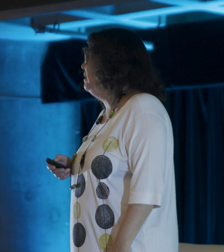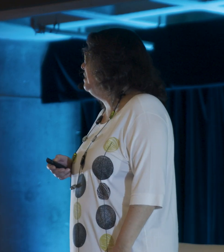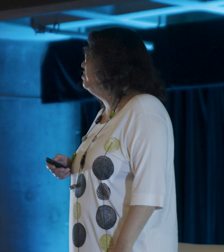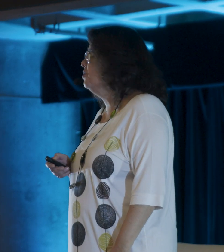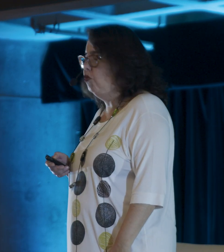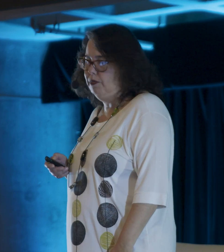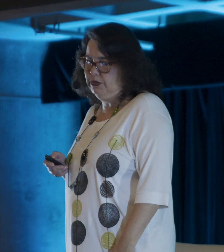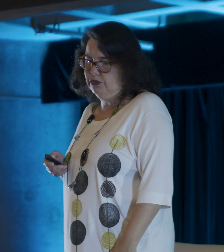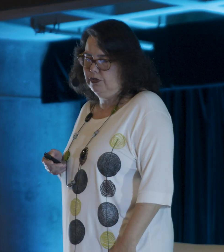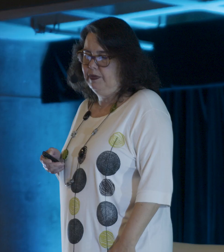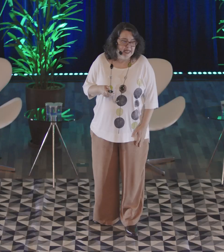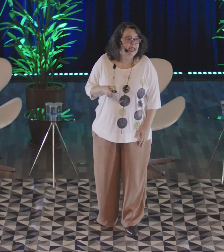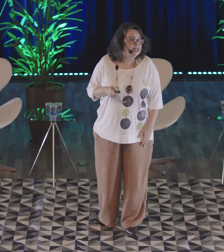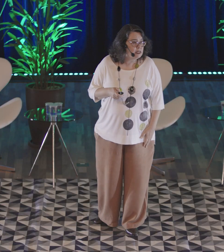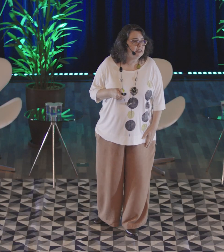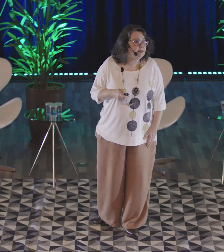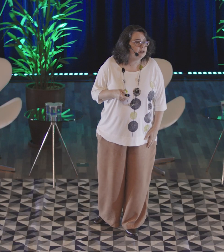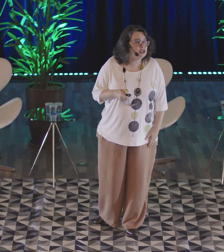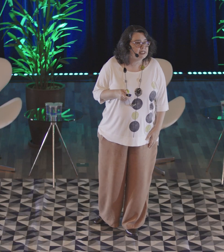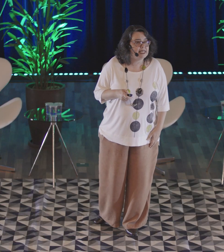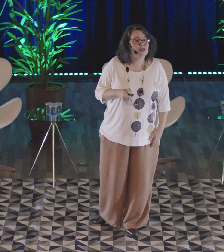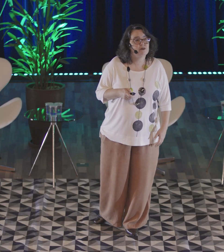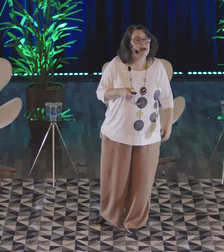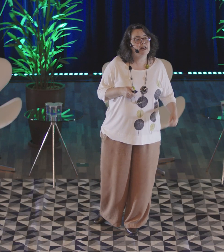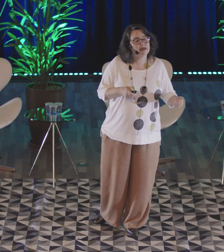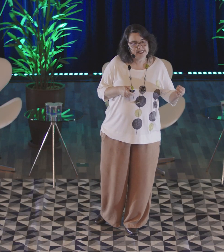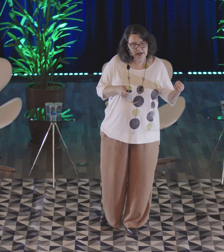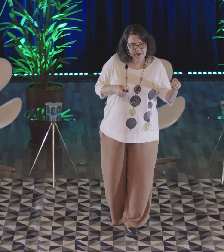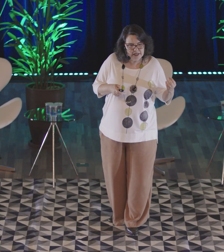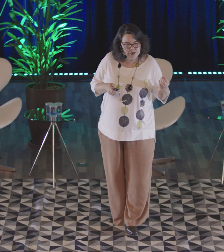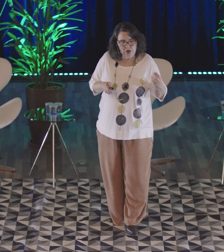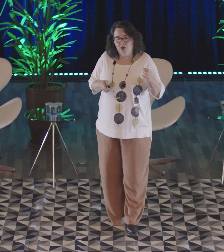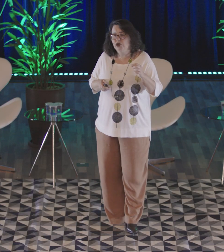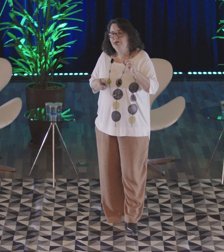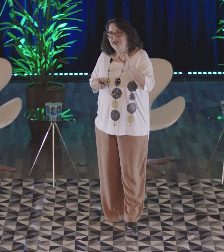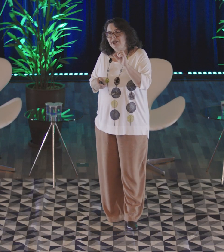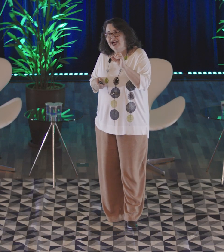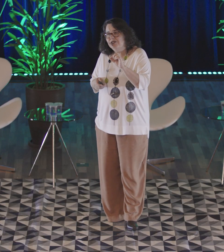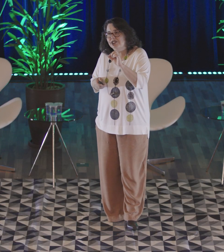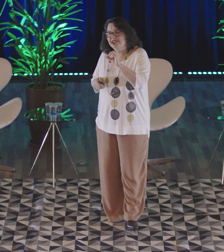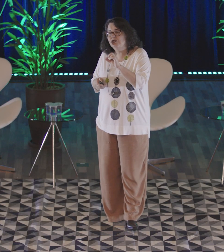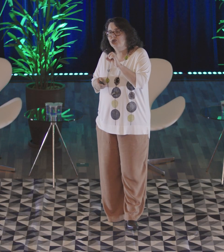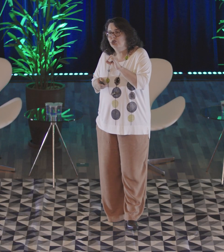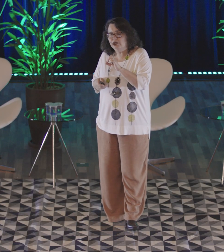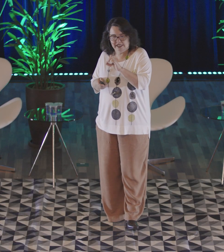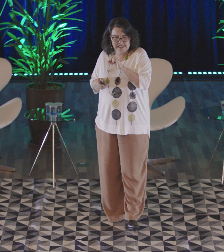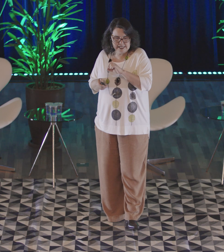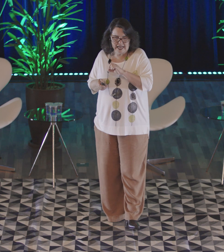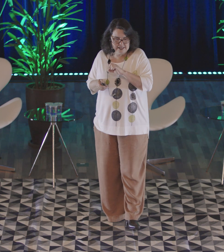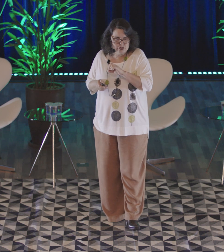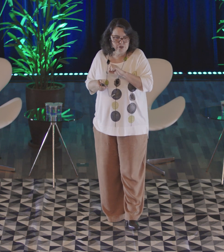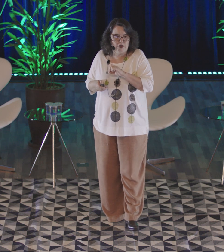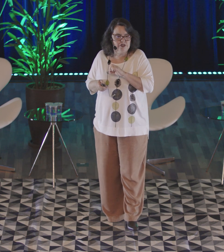aos ambientes úmidos. Eles são também utilizados para armazenamento quando pendurados nas estruturas